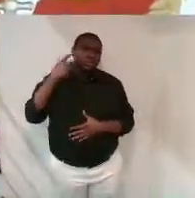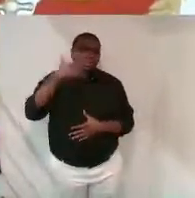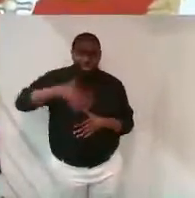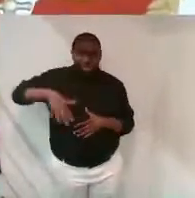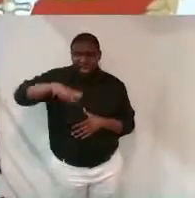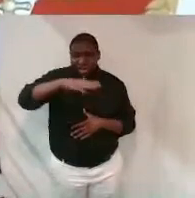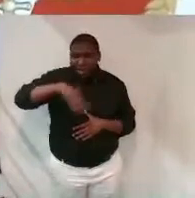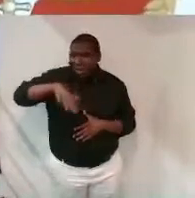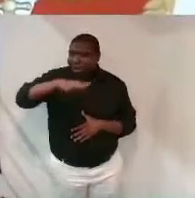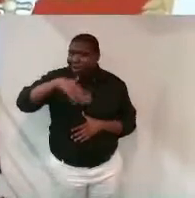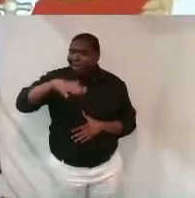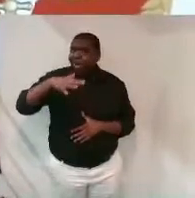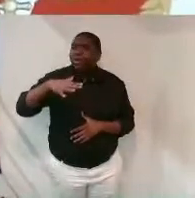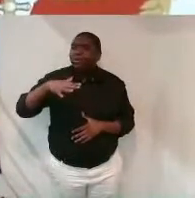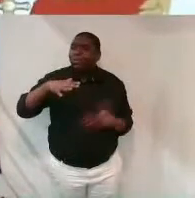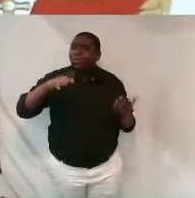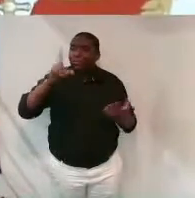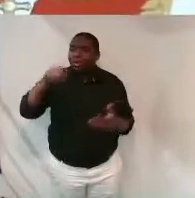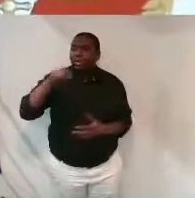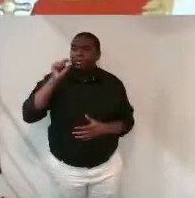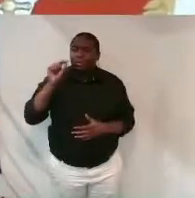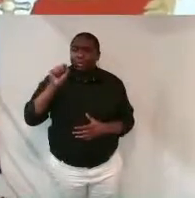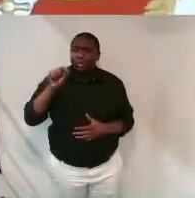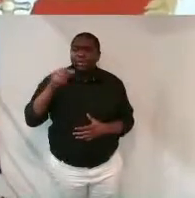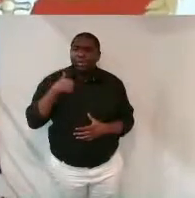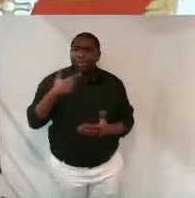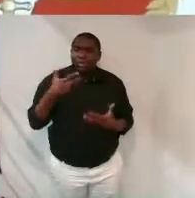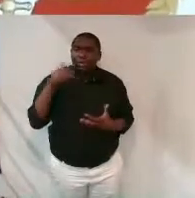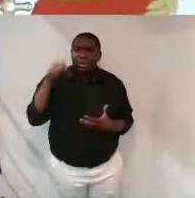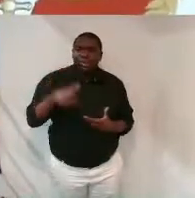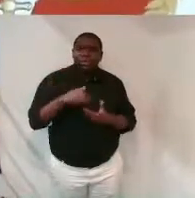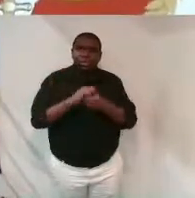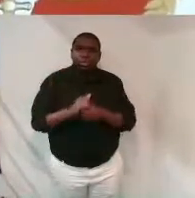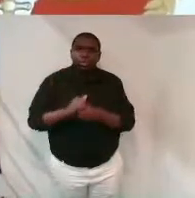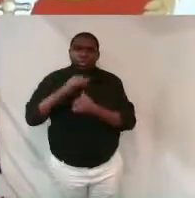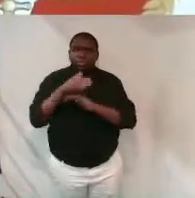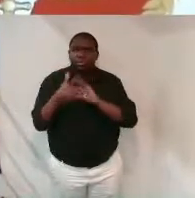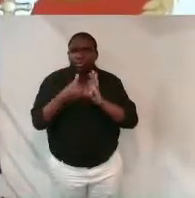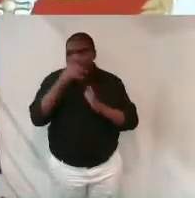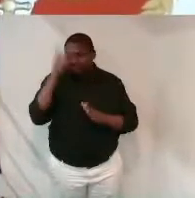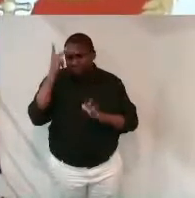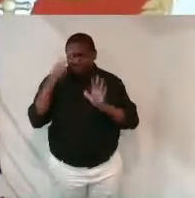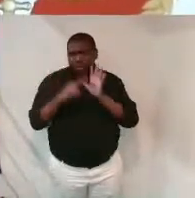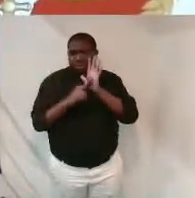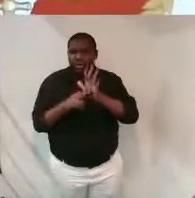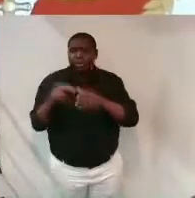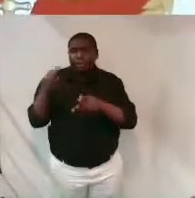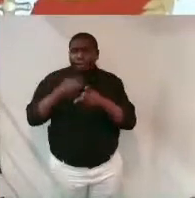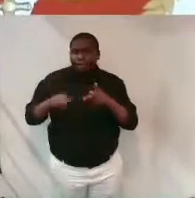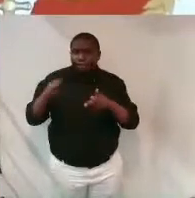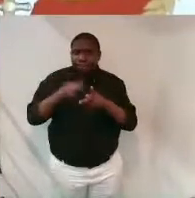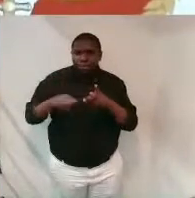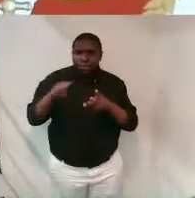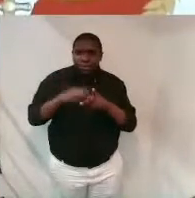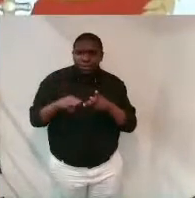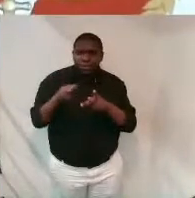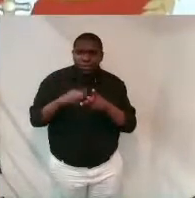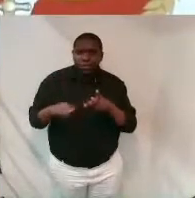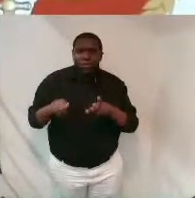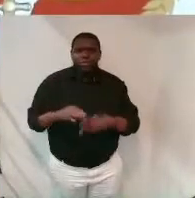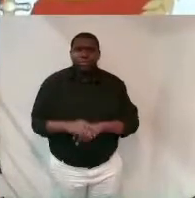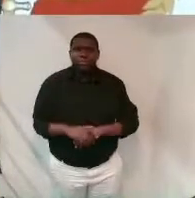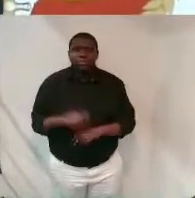Oliveira Barreto, eu gostaria de aqui saudar todos os representantes de ministérios públicos e de procuradores-gerais